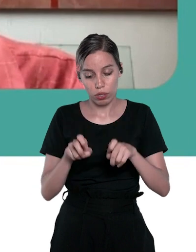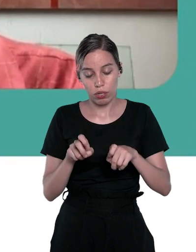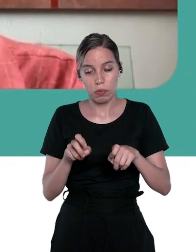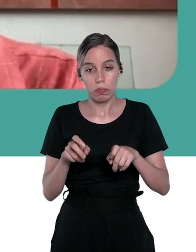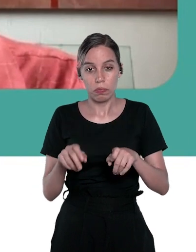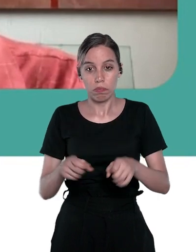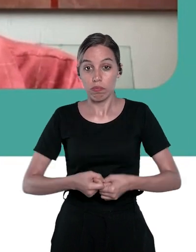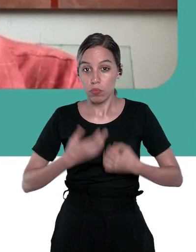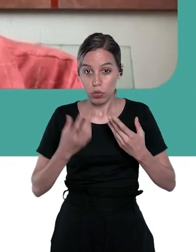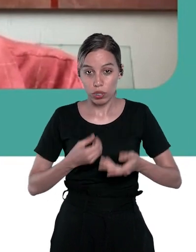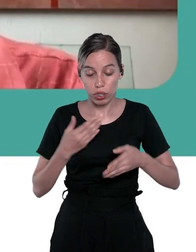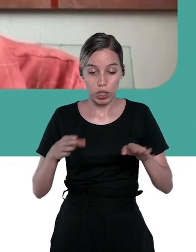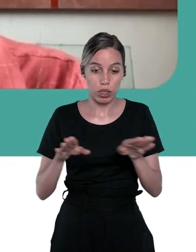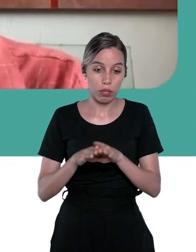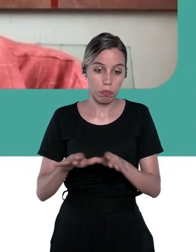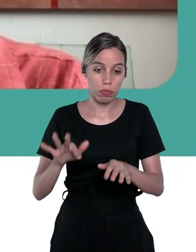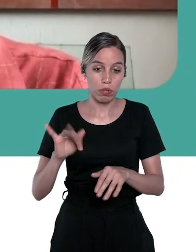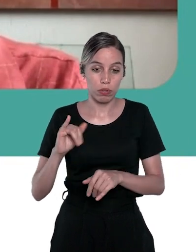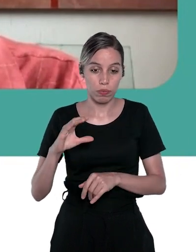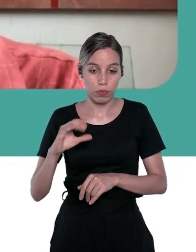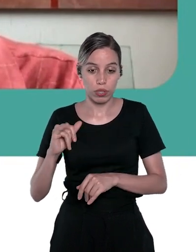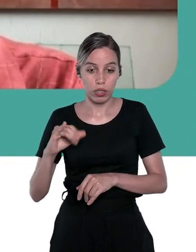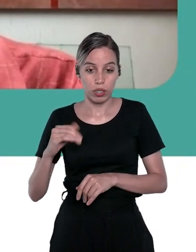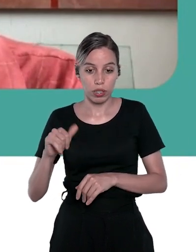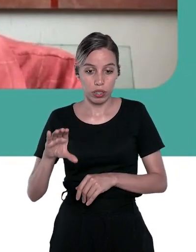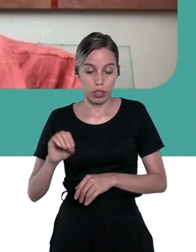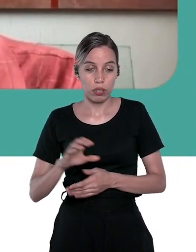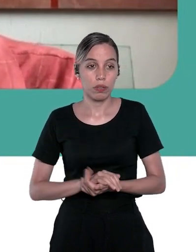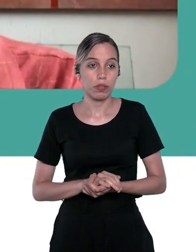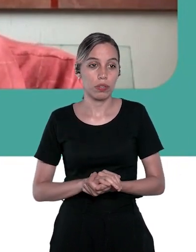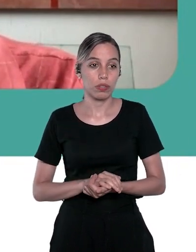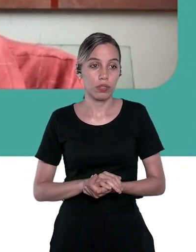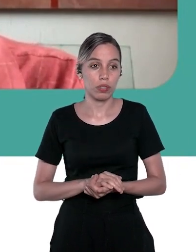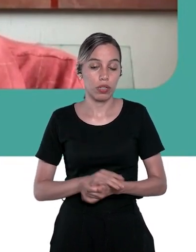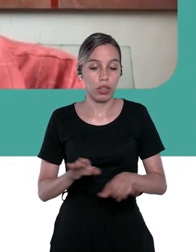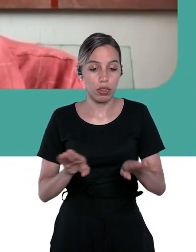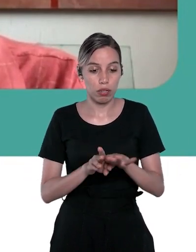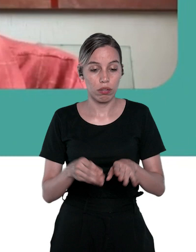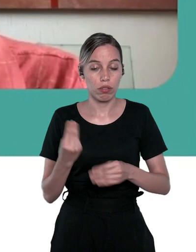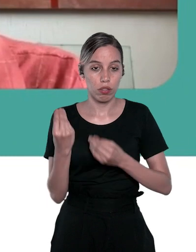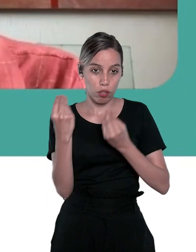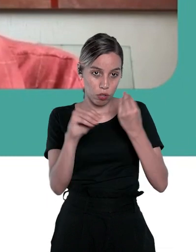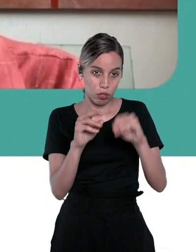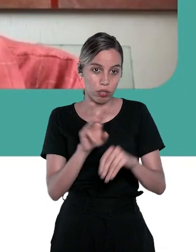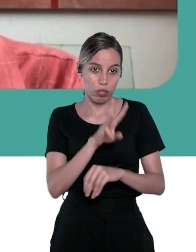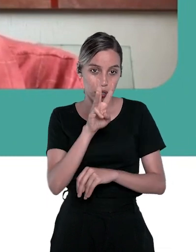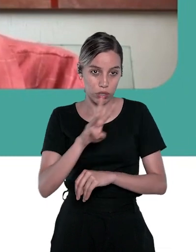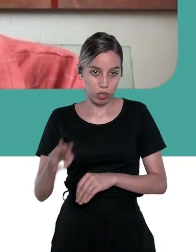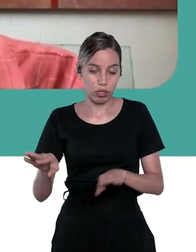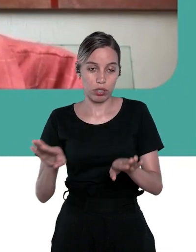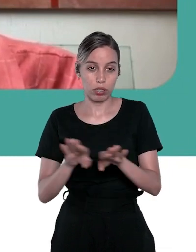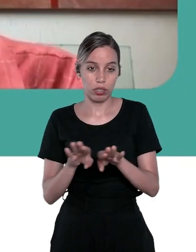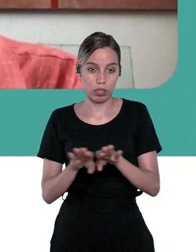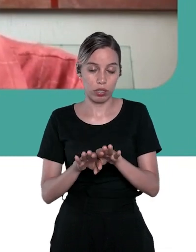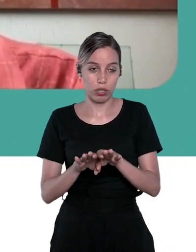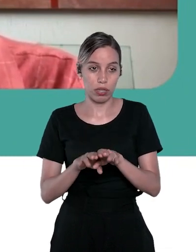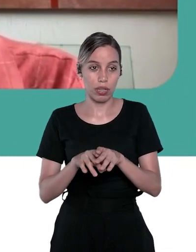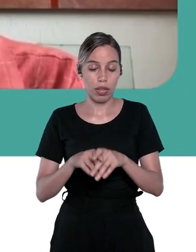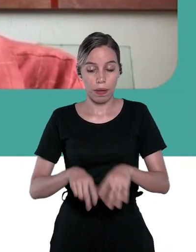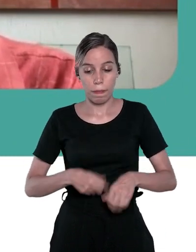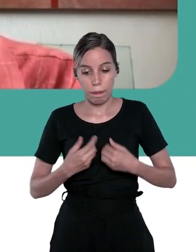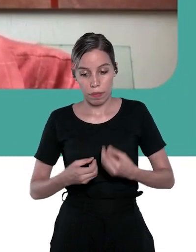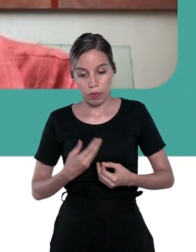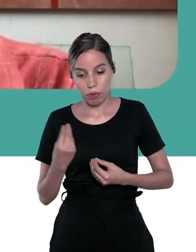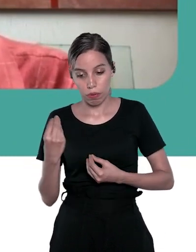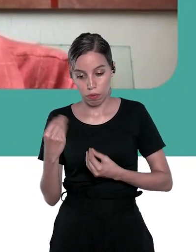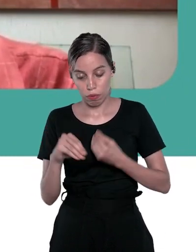coisa, tanto poesia como ficção, eu publiquei também em sites online. No caso da